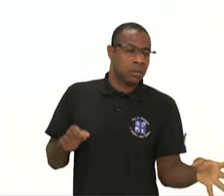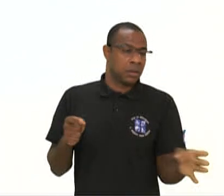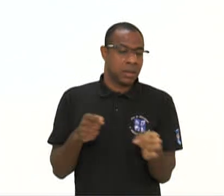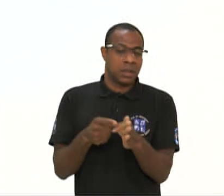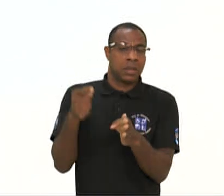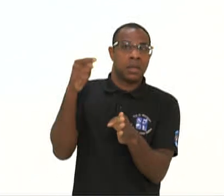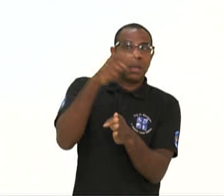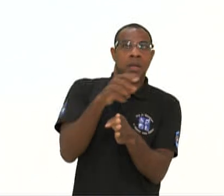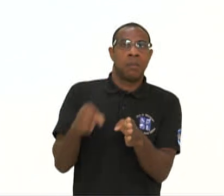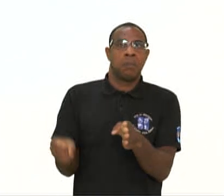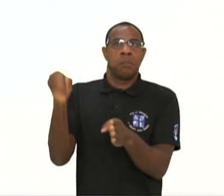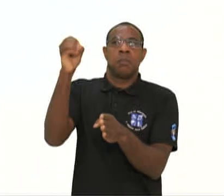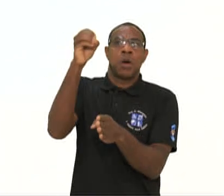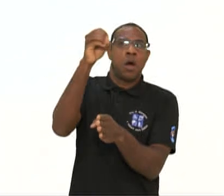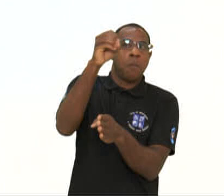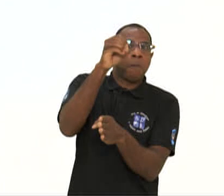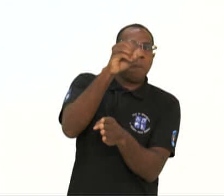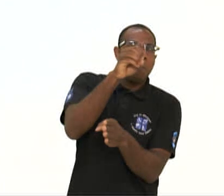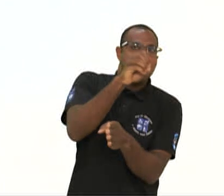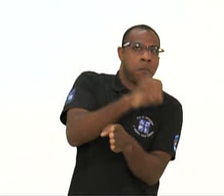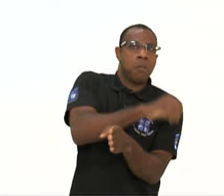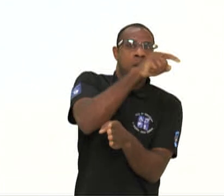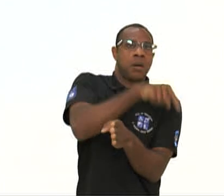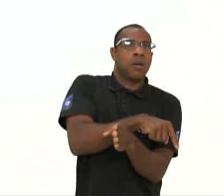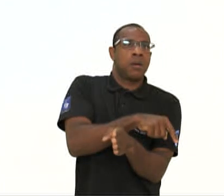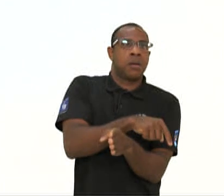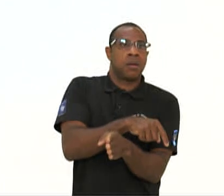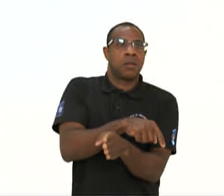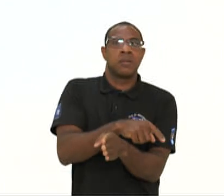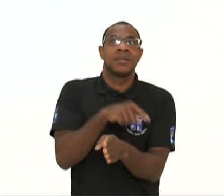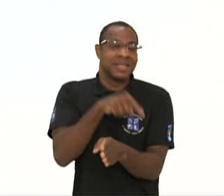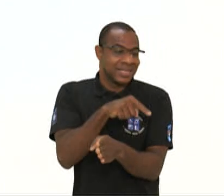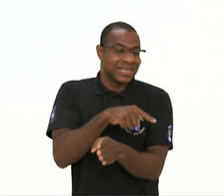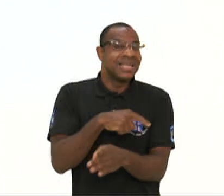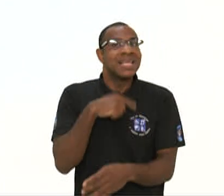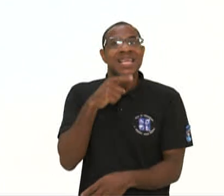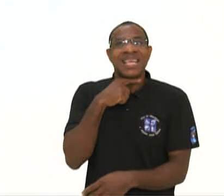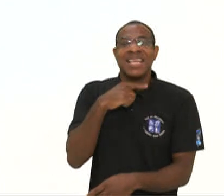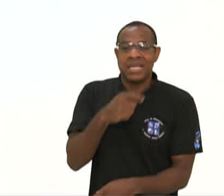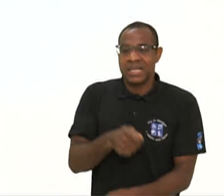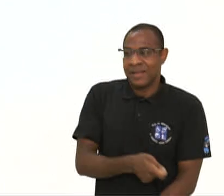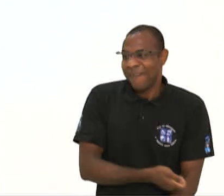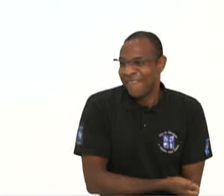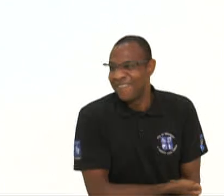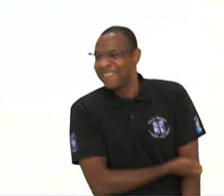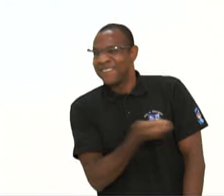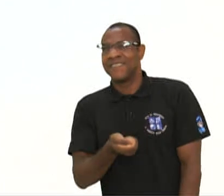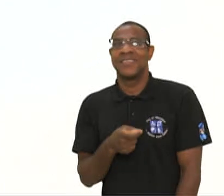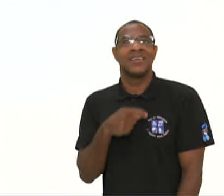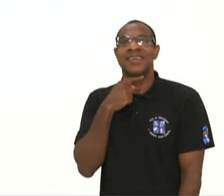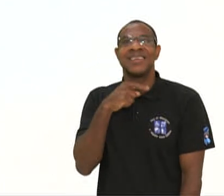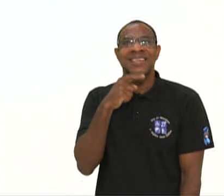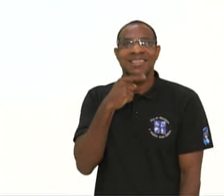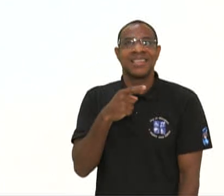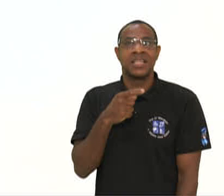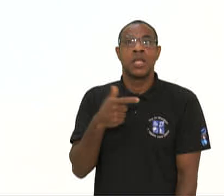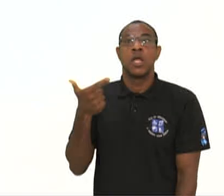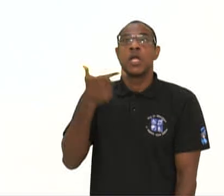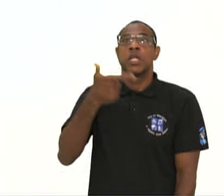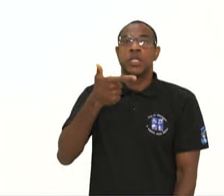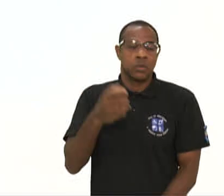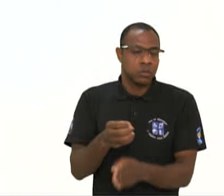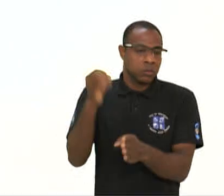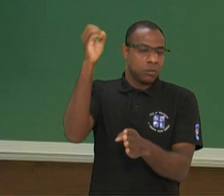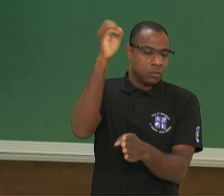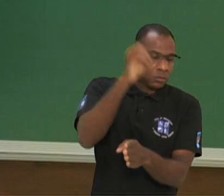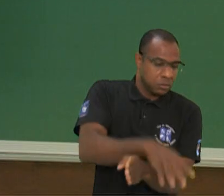adversário, fazendo com que o adversário não consiga devolver a bola antes do segundo toque, ou